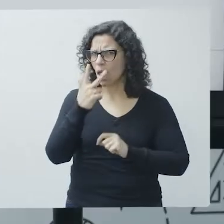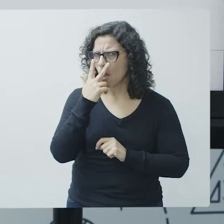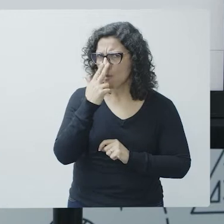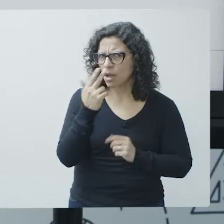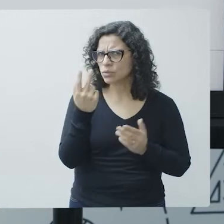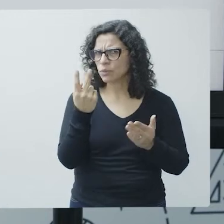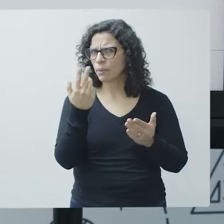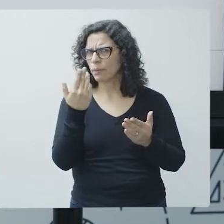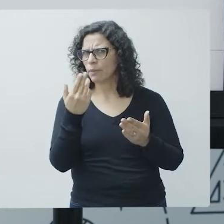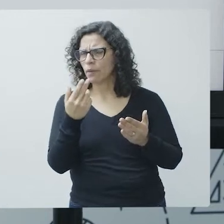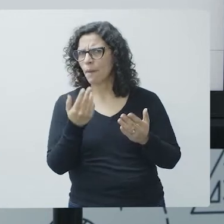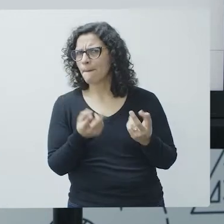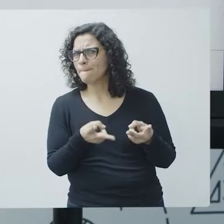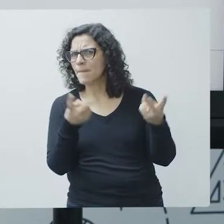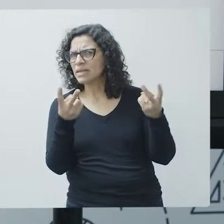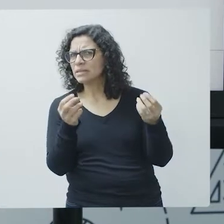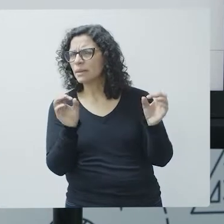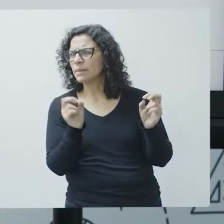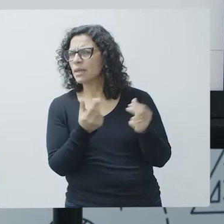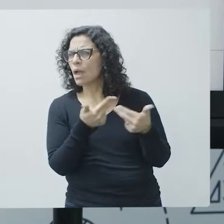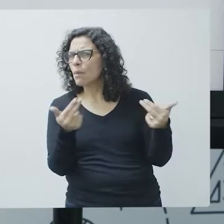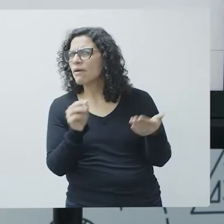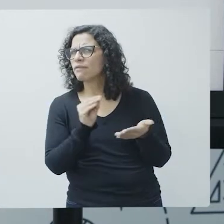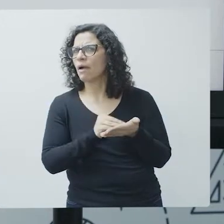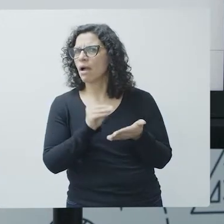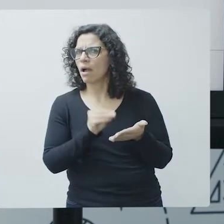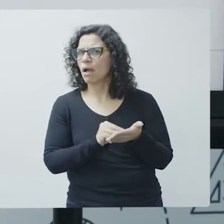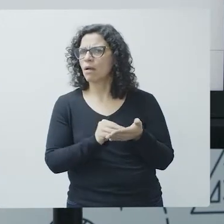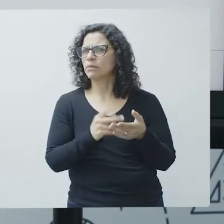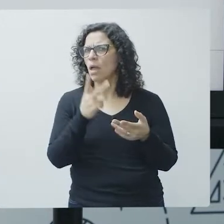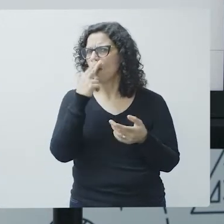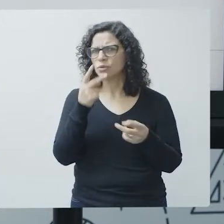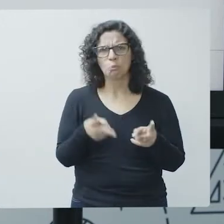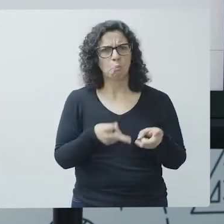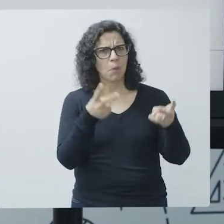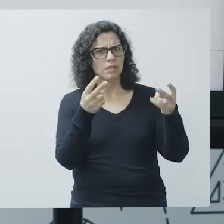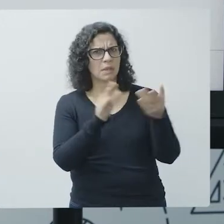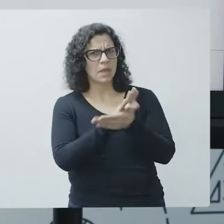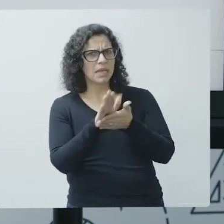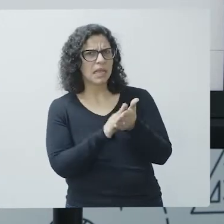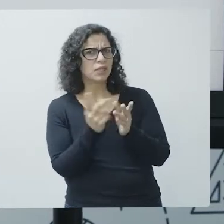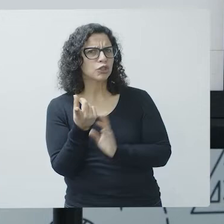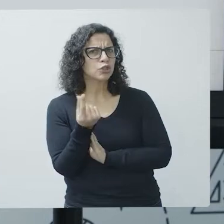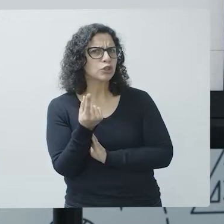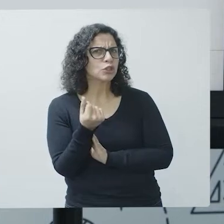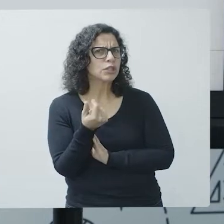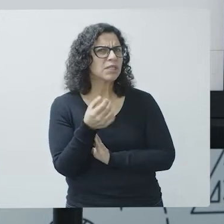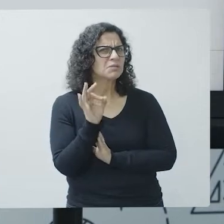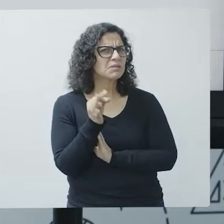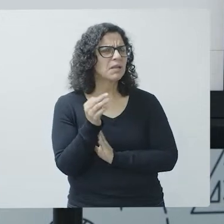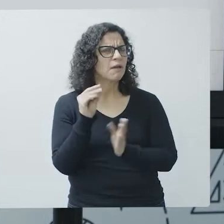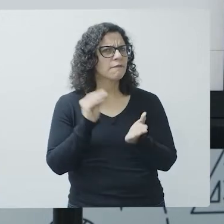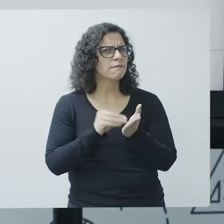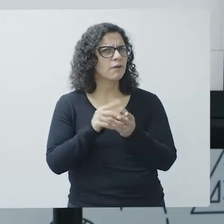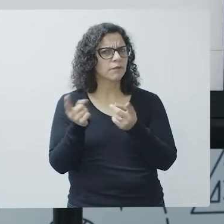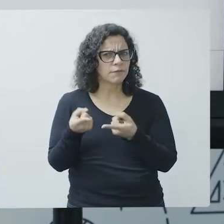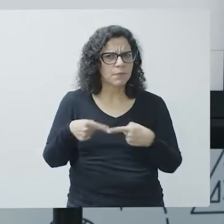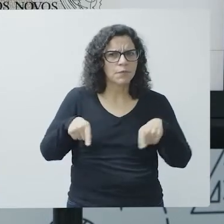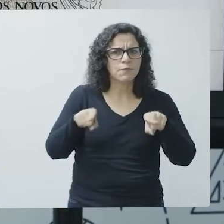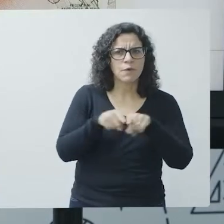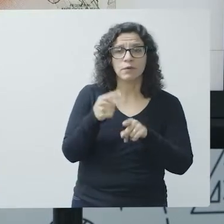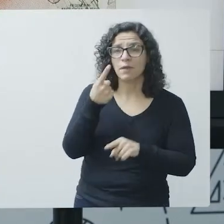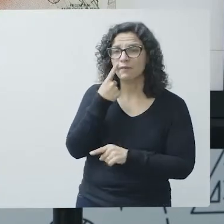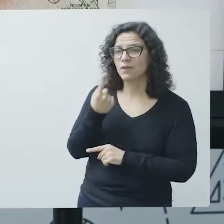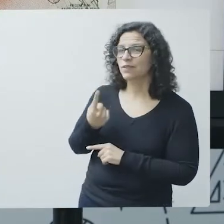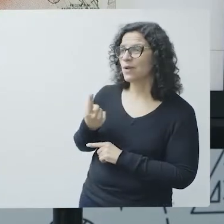tenha perdido alguma coisa. Pode ser que eu não tenha observado a cédula direito. Vamos voltar?